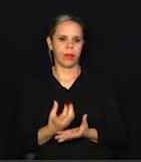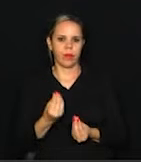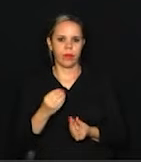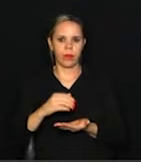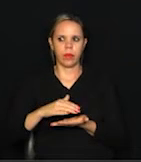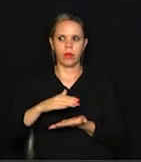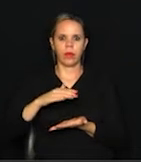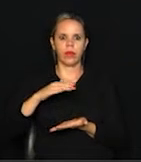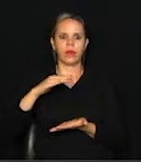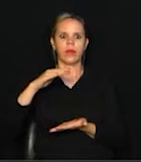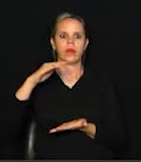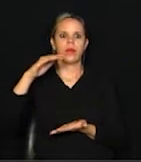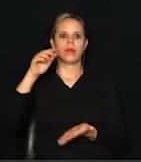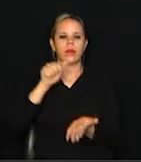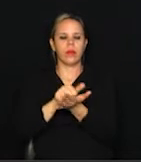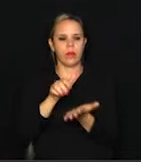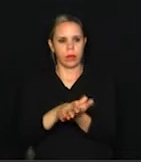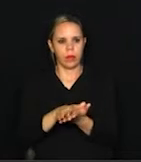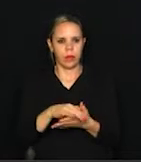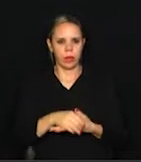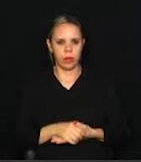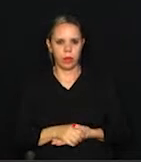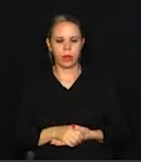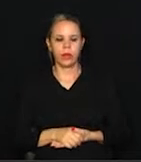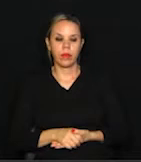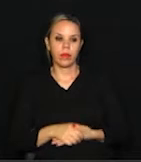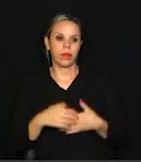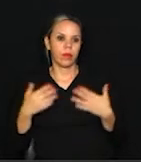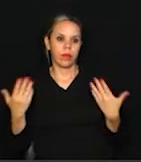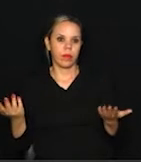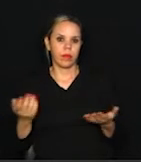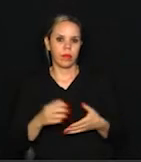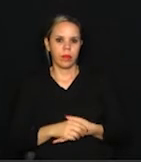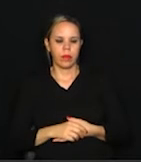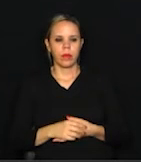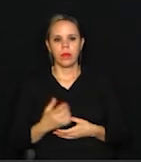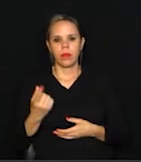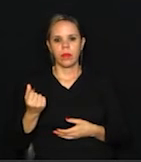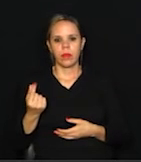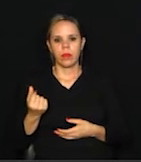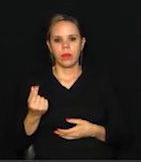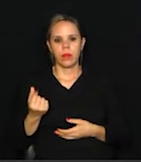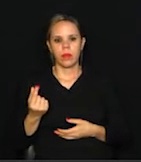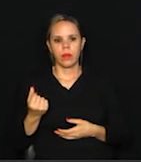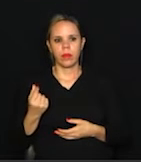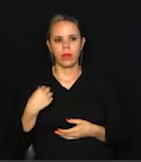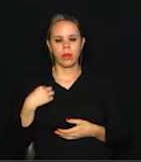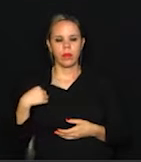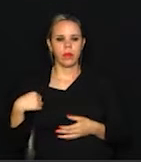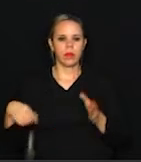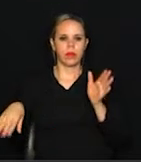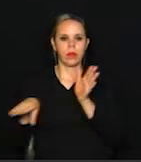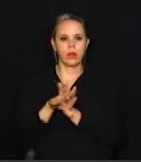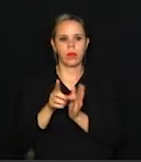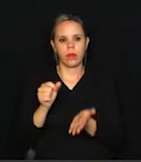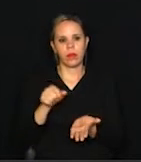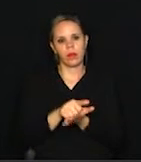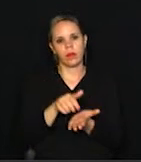muito elevado de multas. Então, o dinheiro que viria das